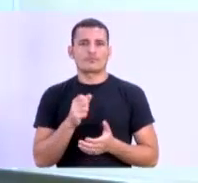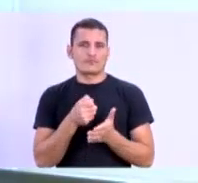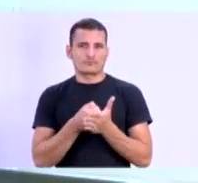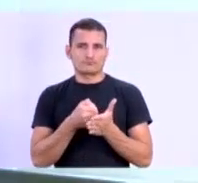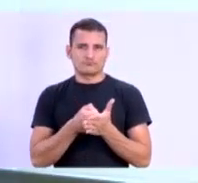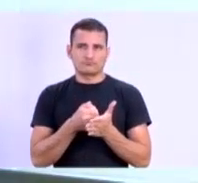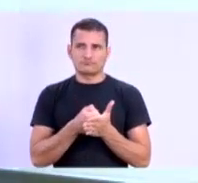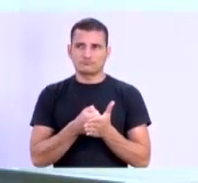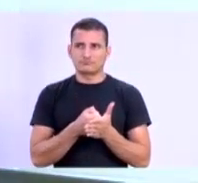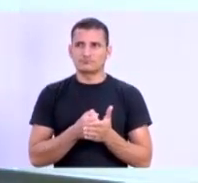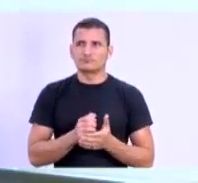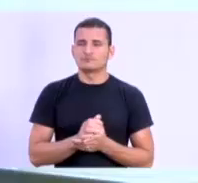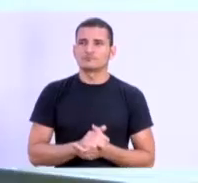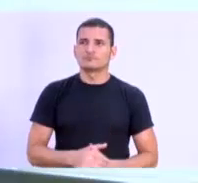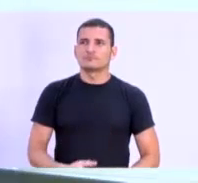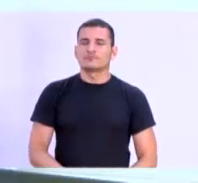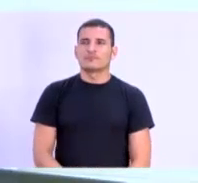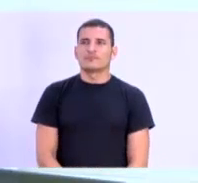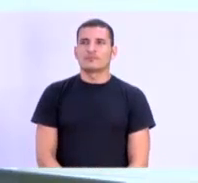caso.